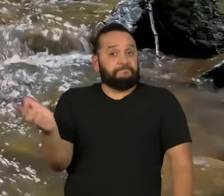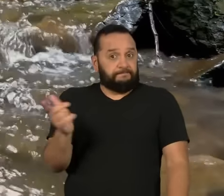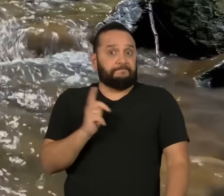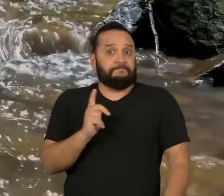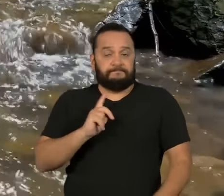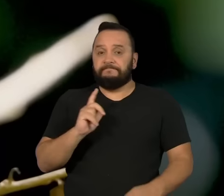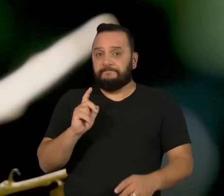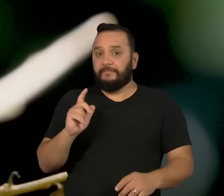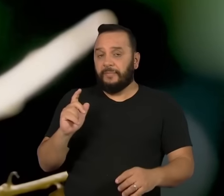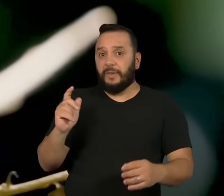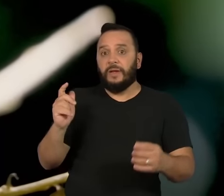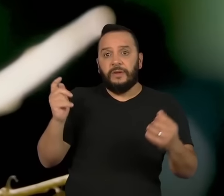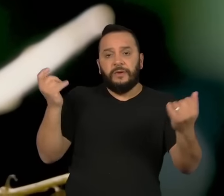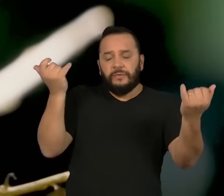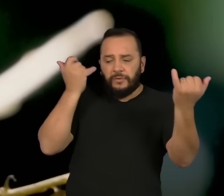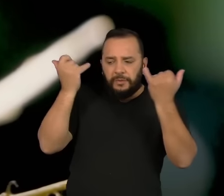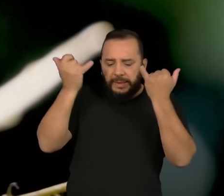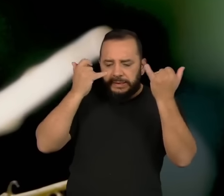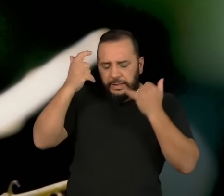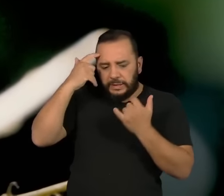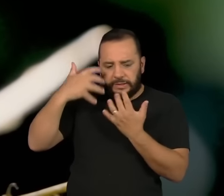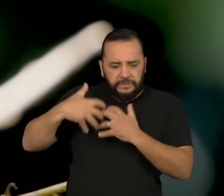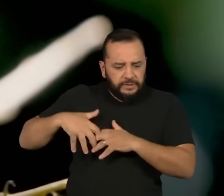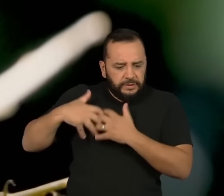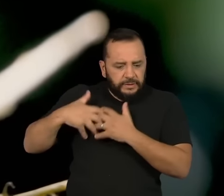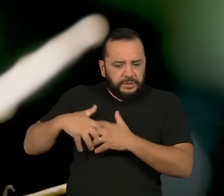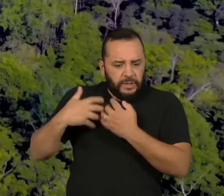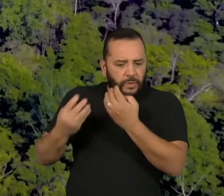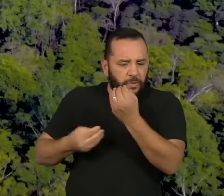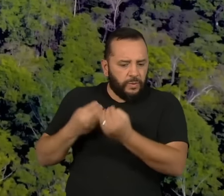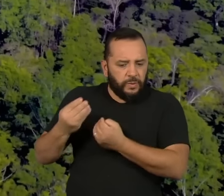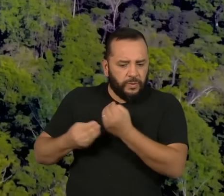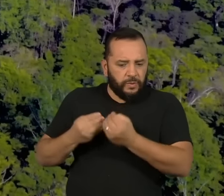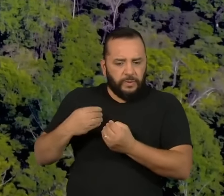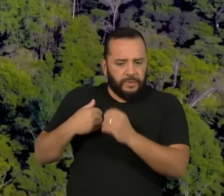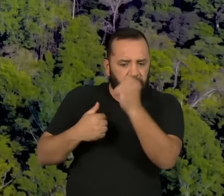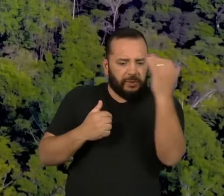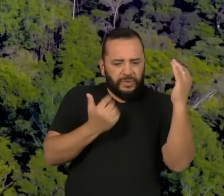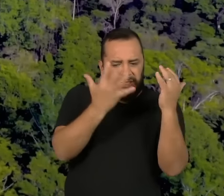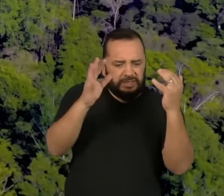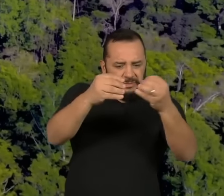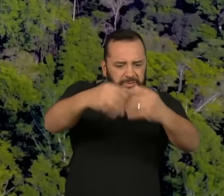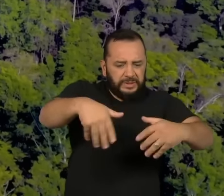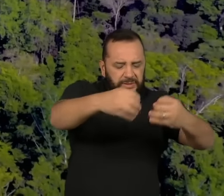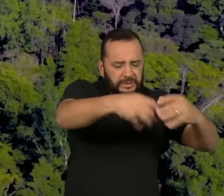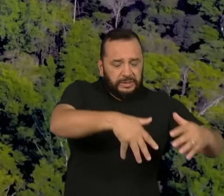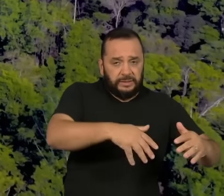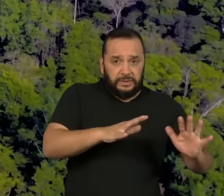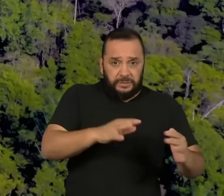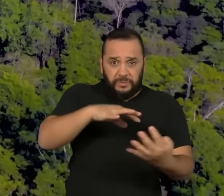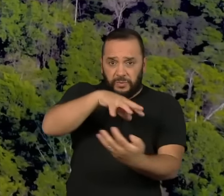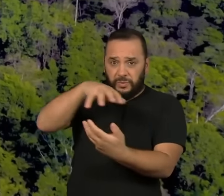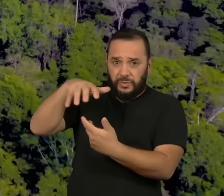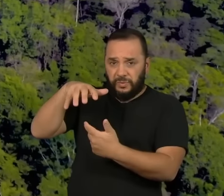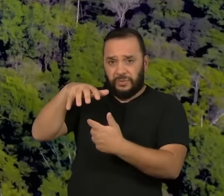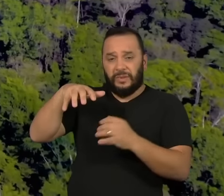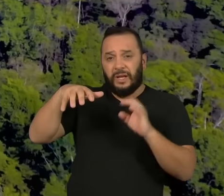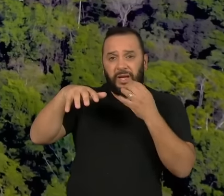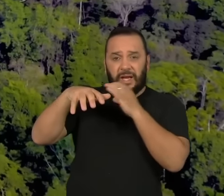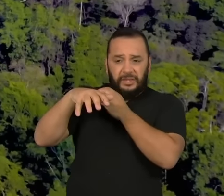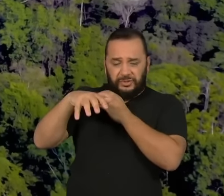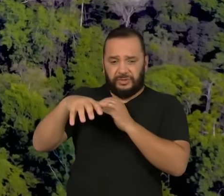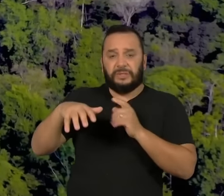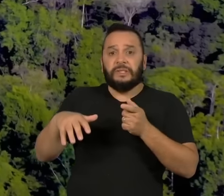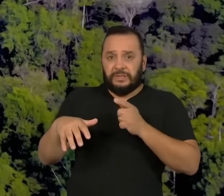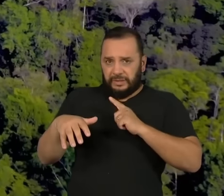Informações que incentivam a reflexão sobre os impactos causados à natureza. O aquecimento do planeta reduziu entre